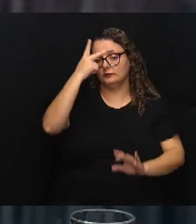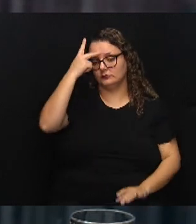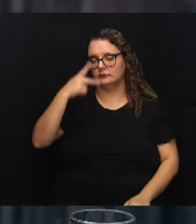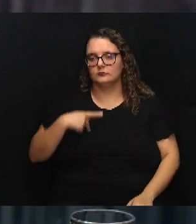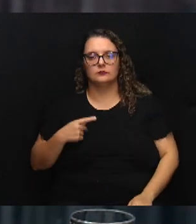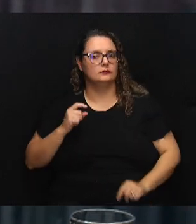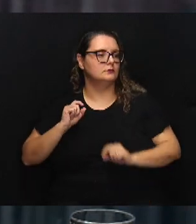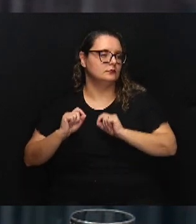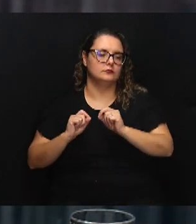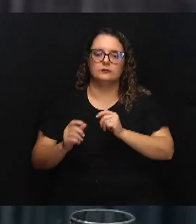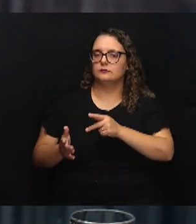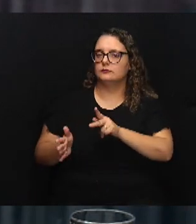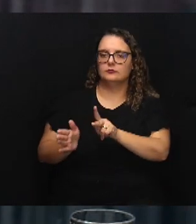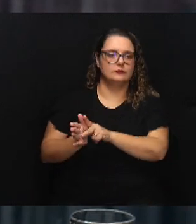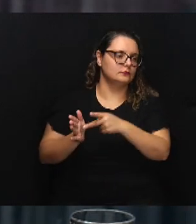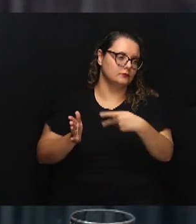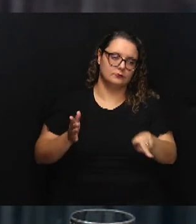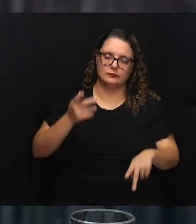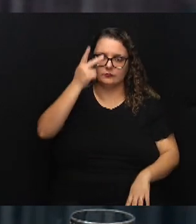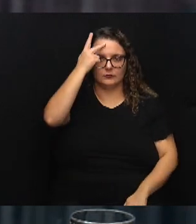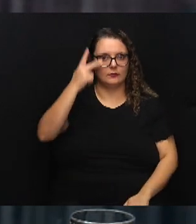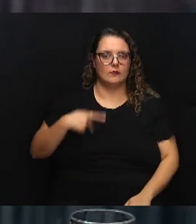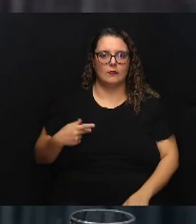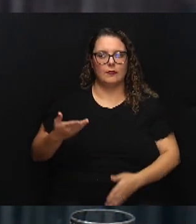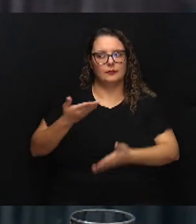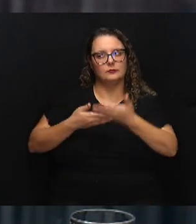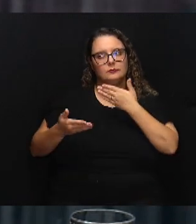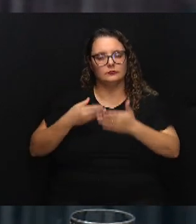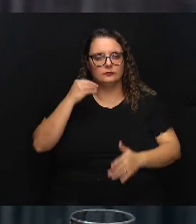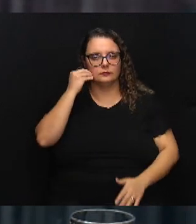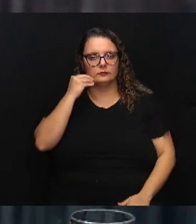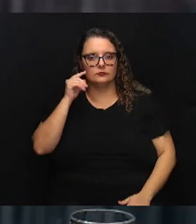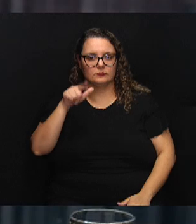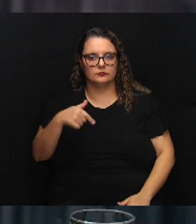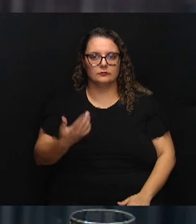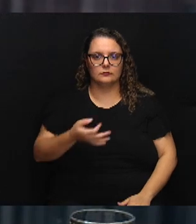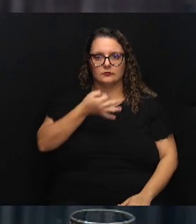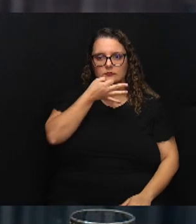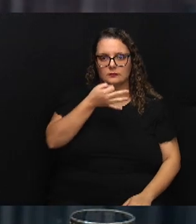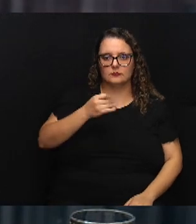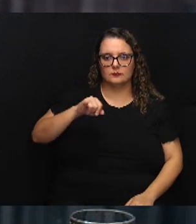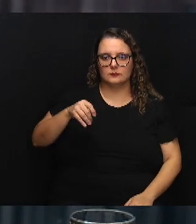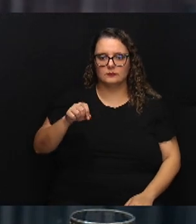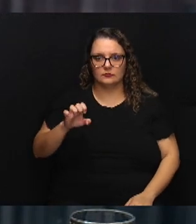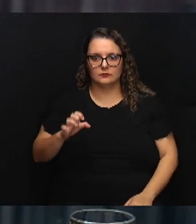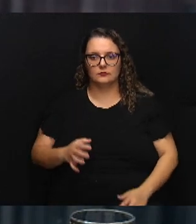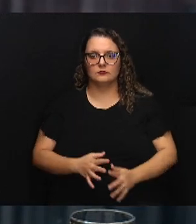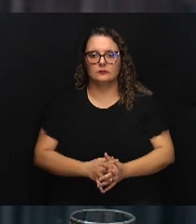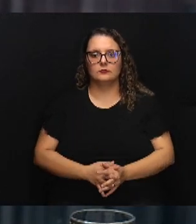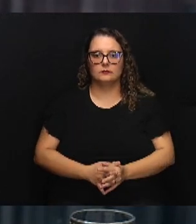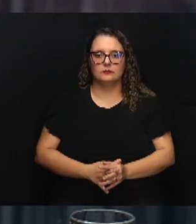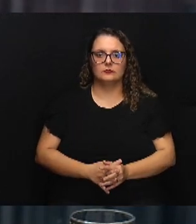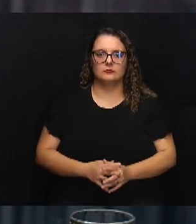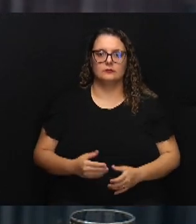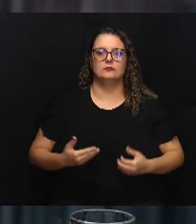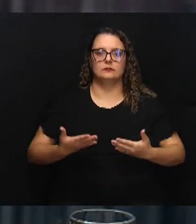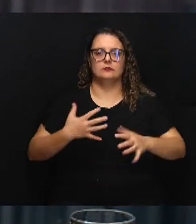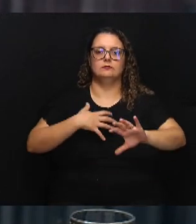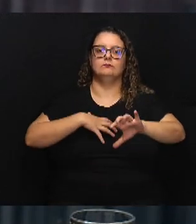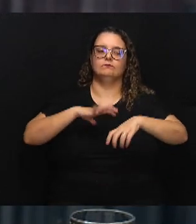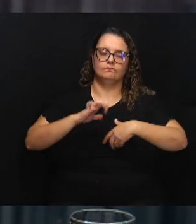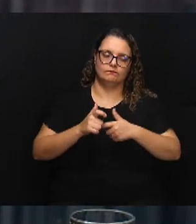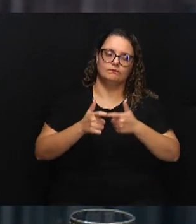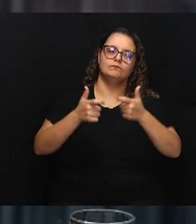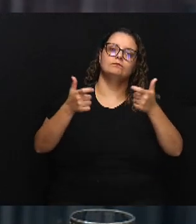e o que não faz parte, né? Essa troca, para mim, depois eu queria até a opinião da Josi, traz uma empatia